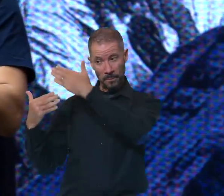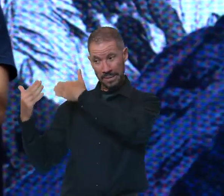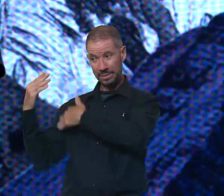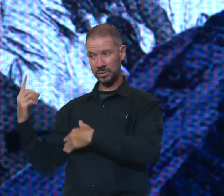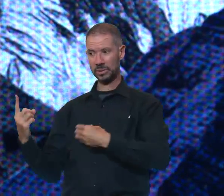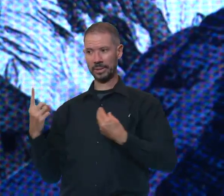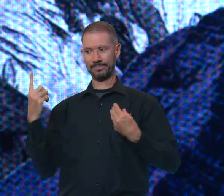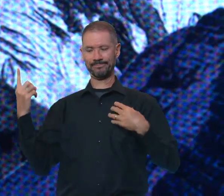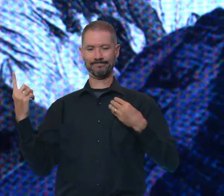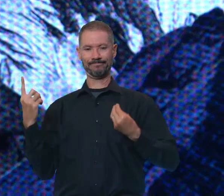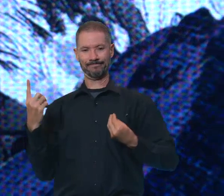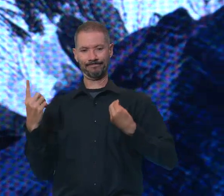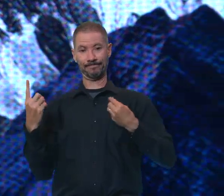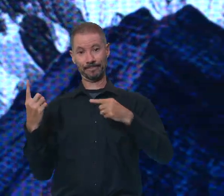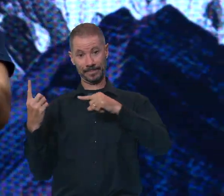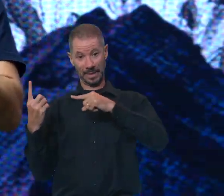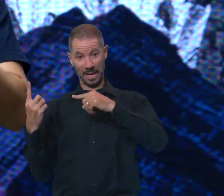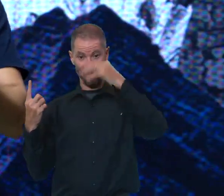Davi,